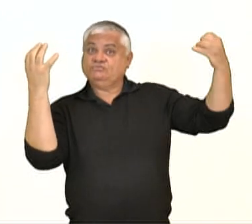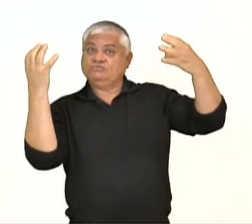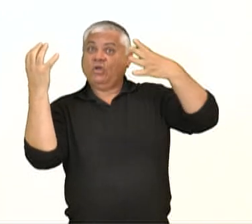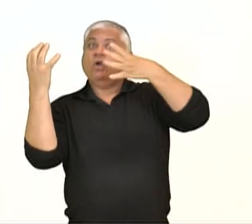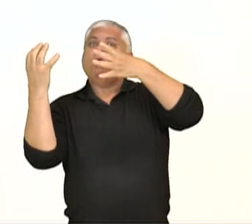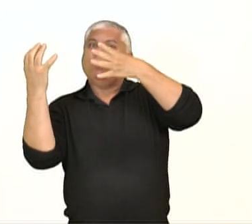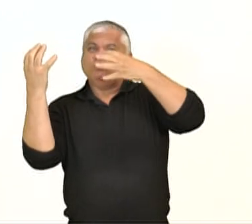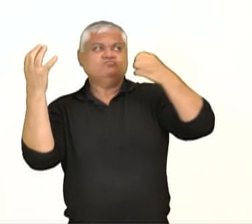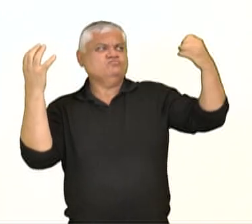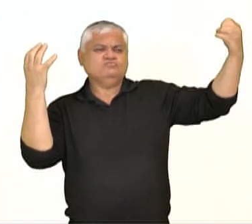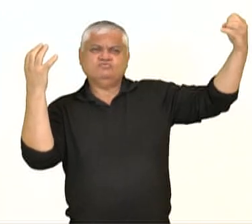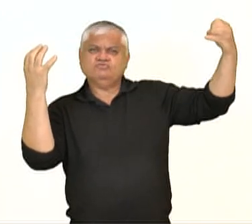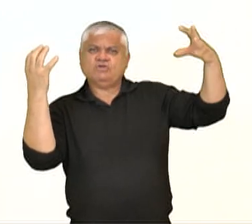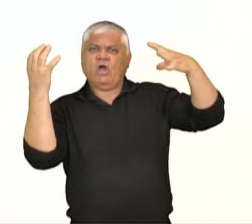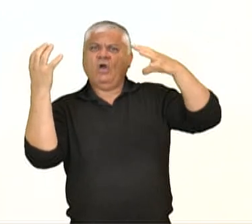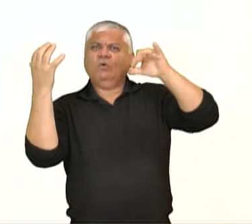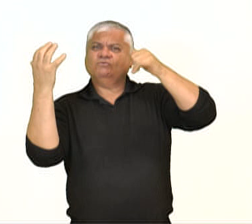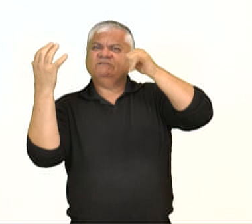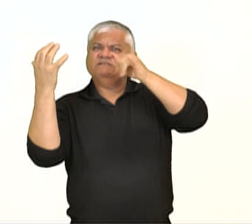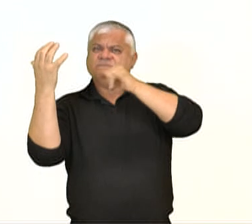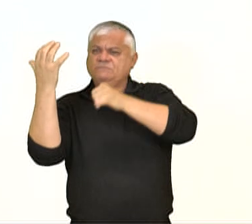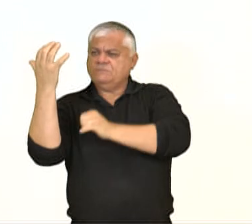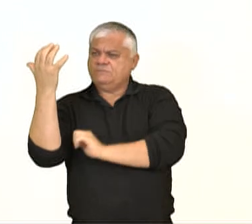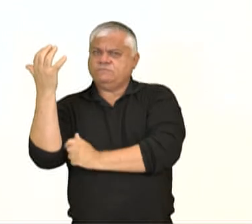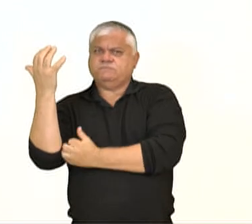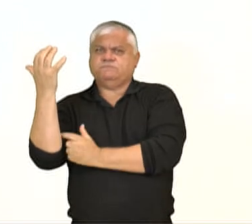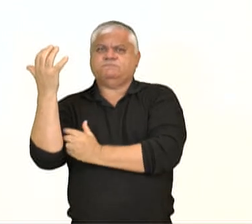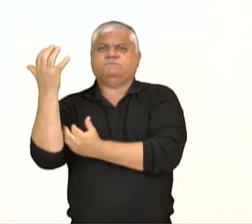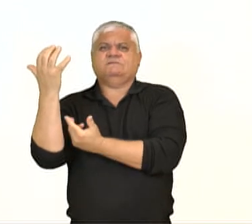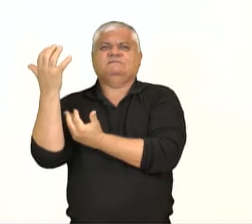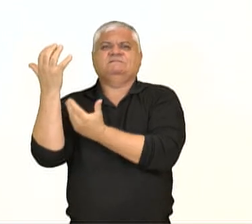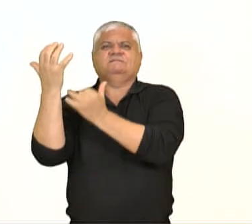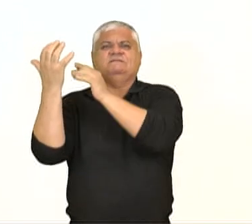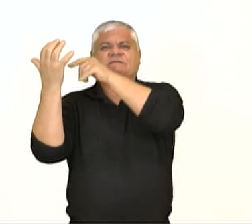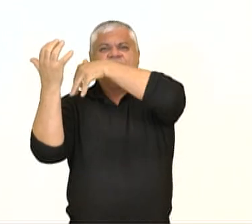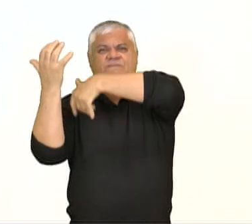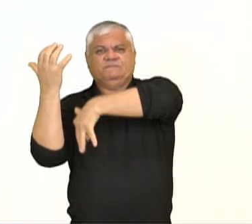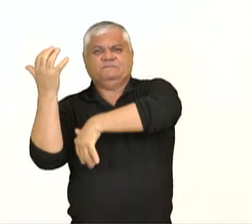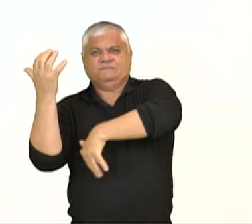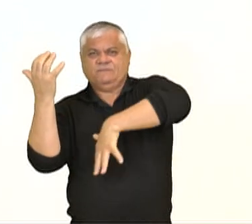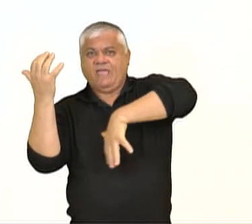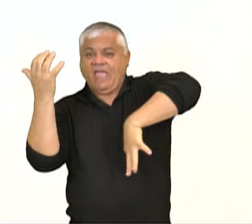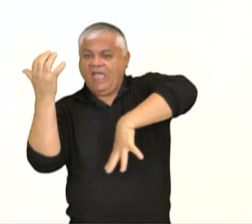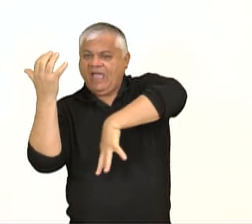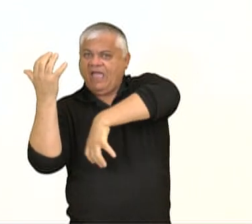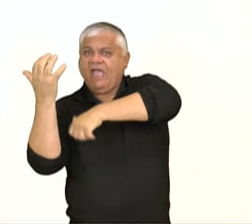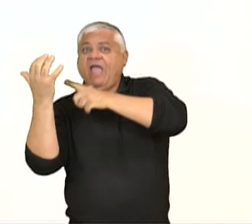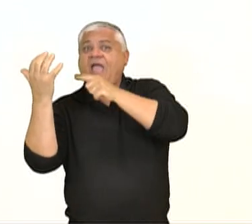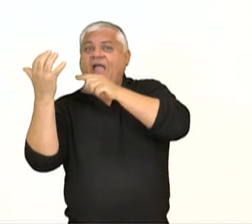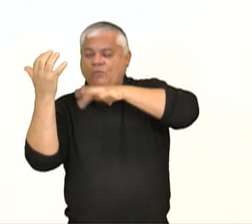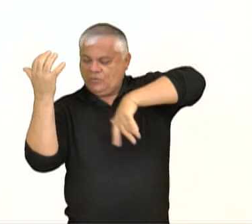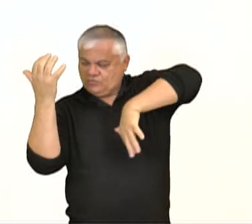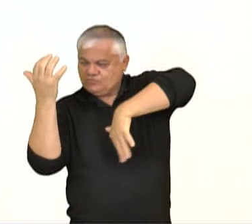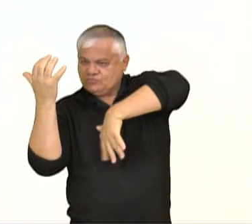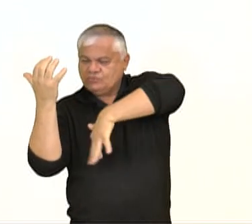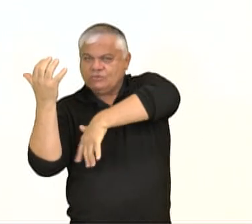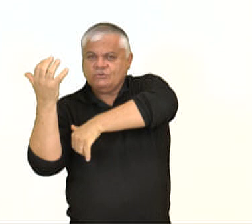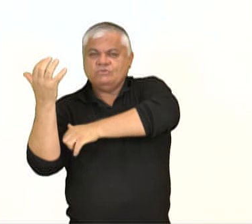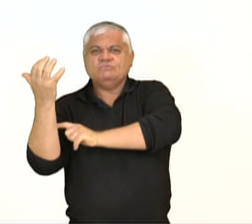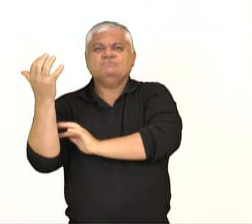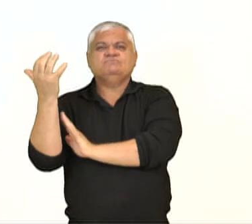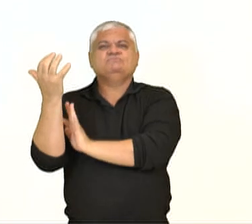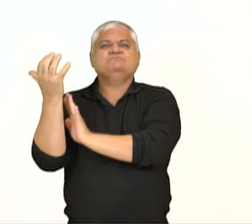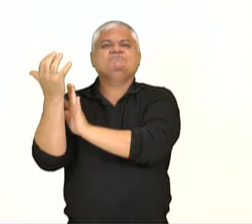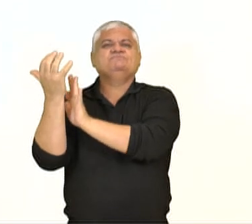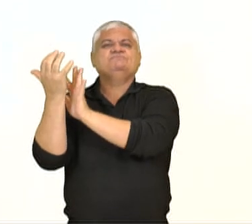Da energia luminosa, a luz solar. Elas também utilizam a água que está presente no solo